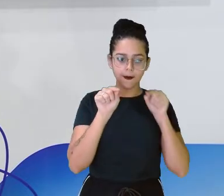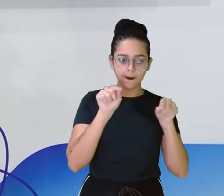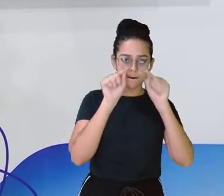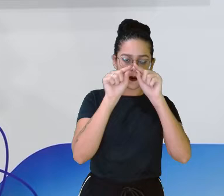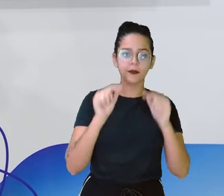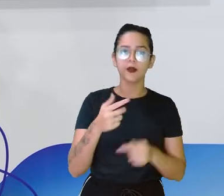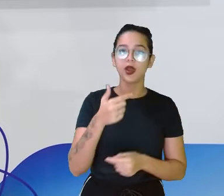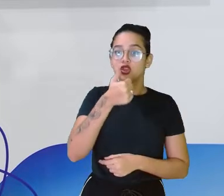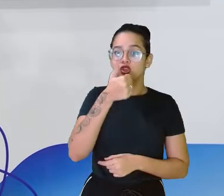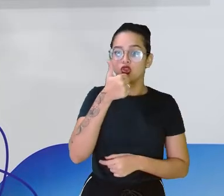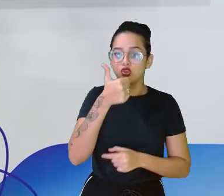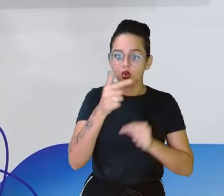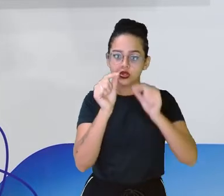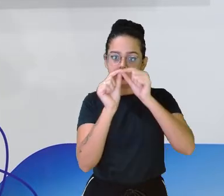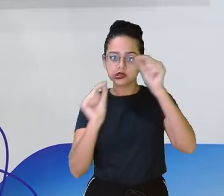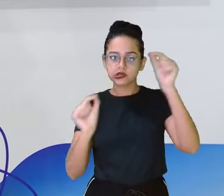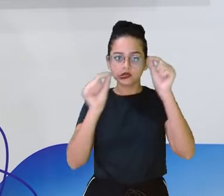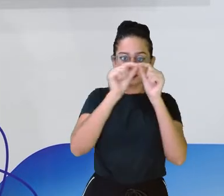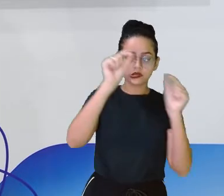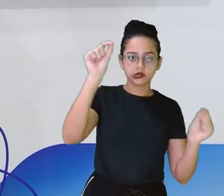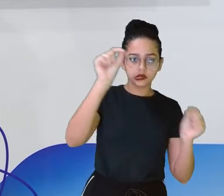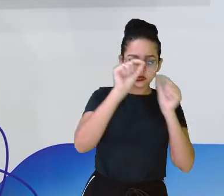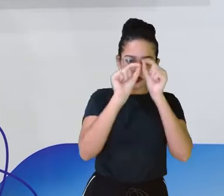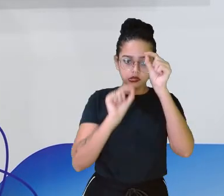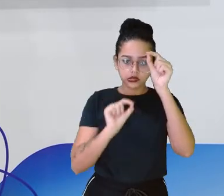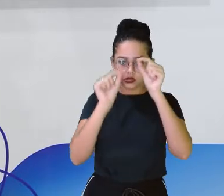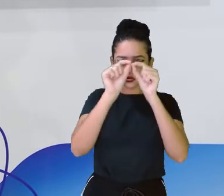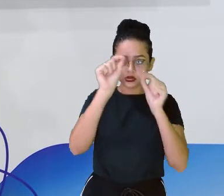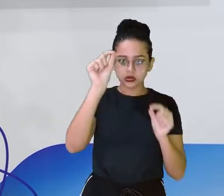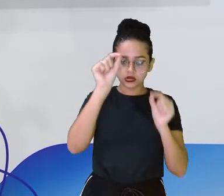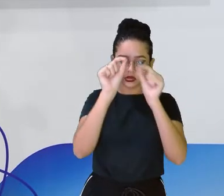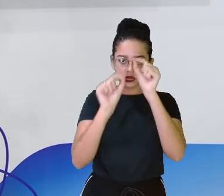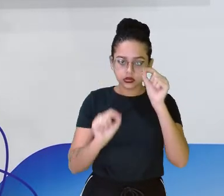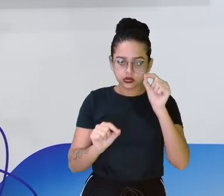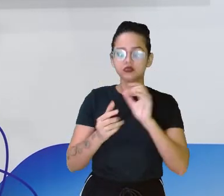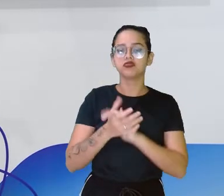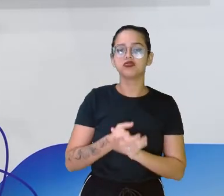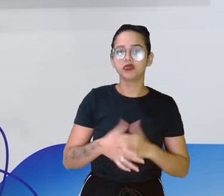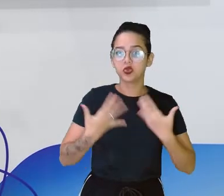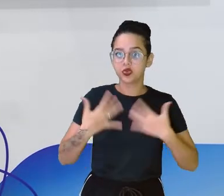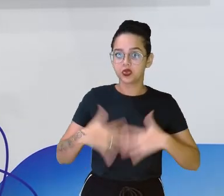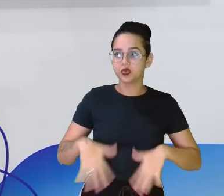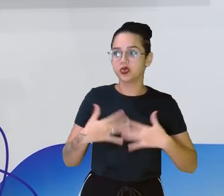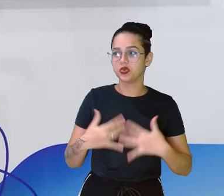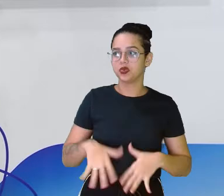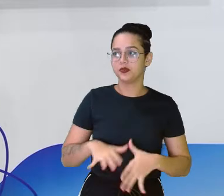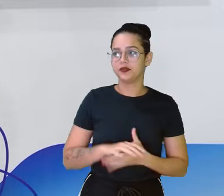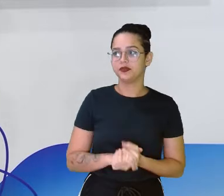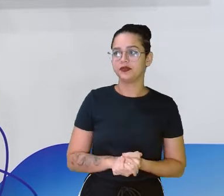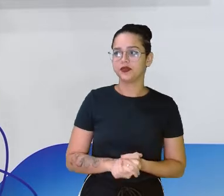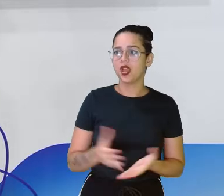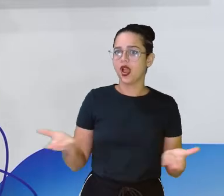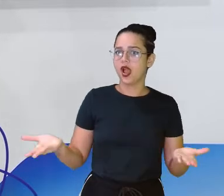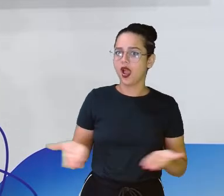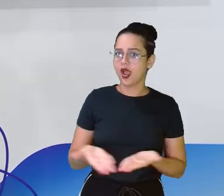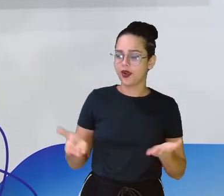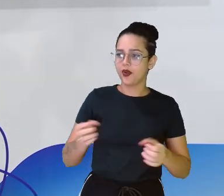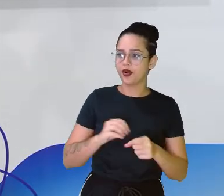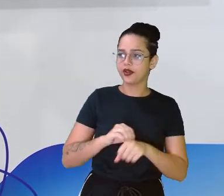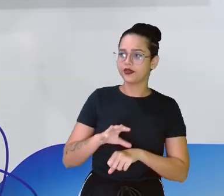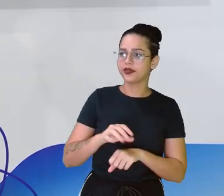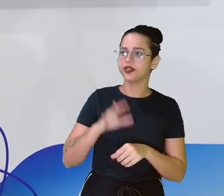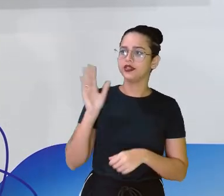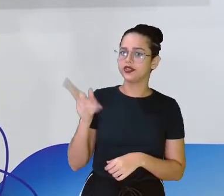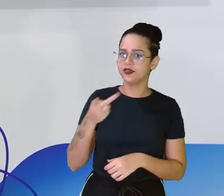12 arestas. 12 segmentos de reta que formam essa pirâmide. Se liga na dica que eu já